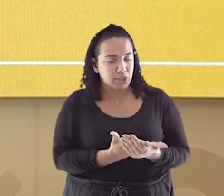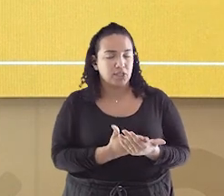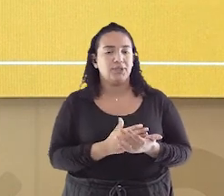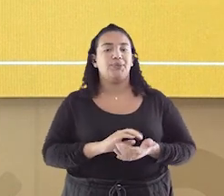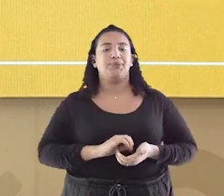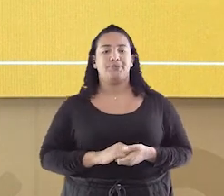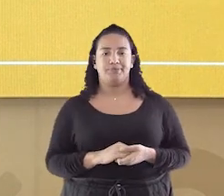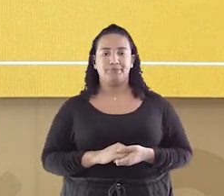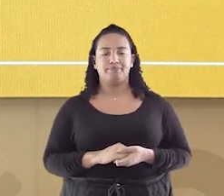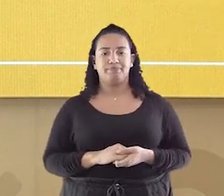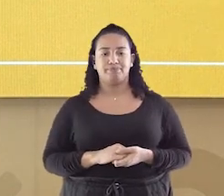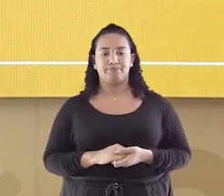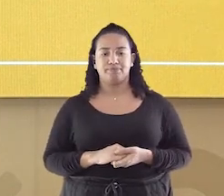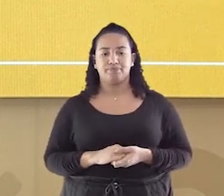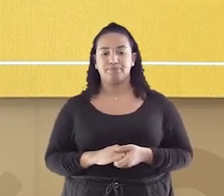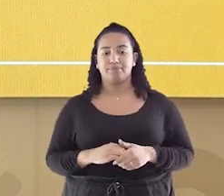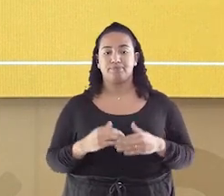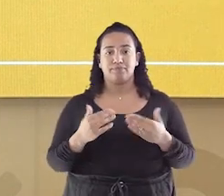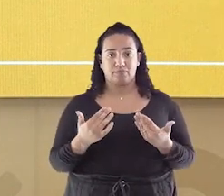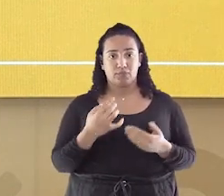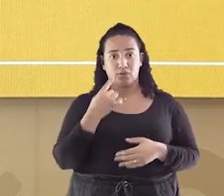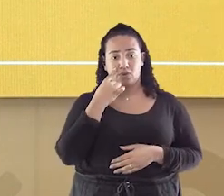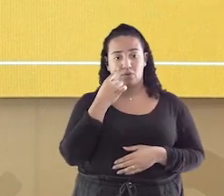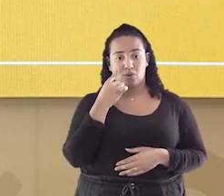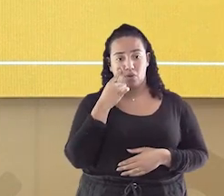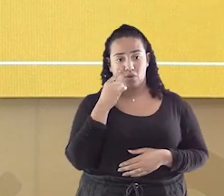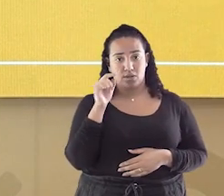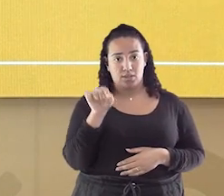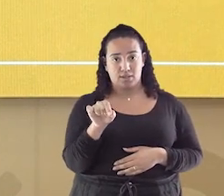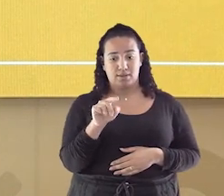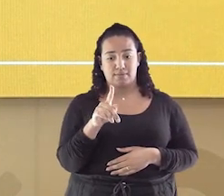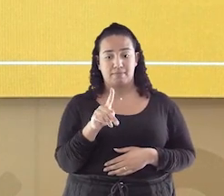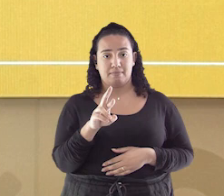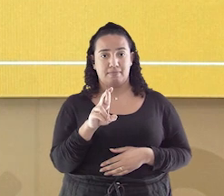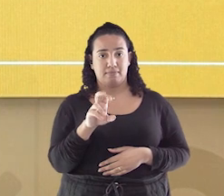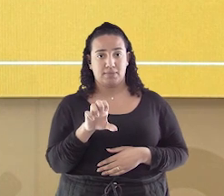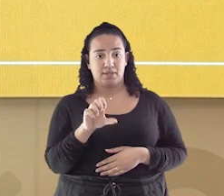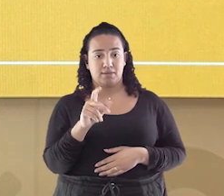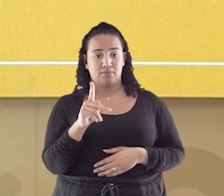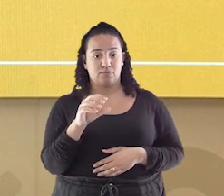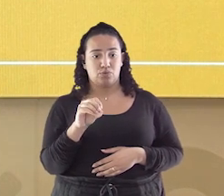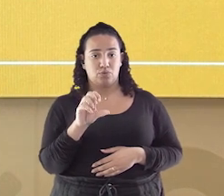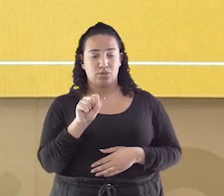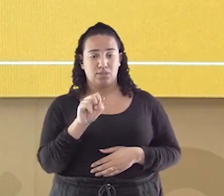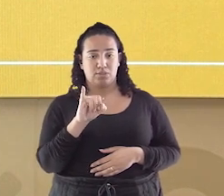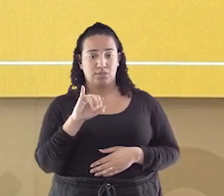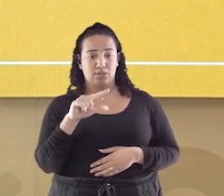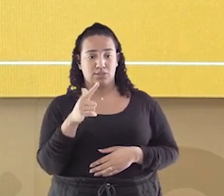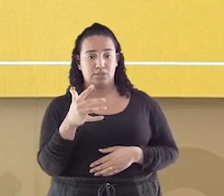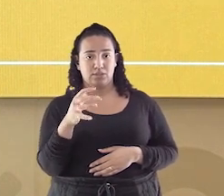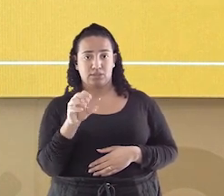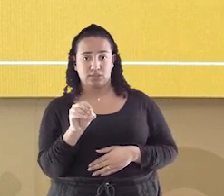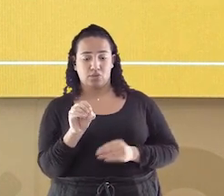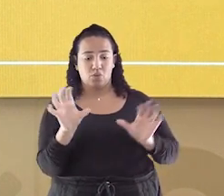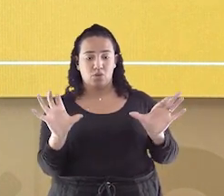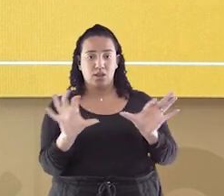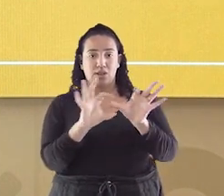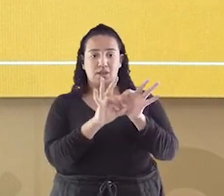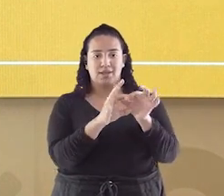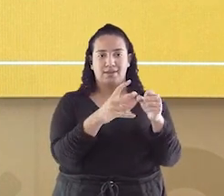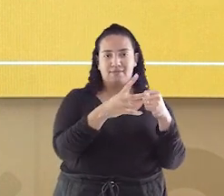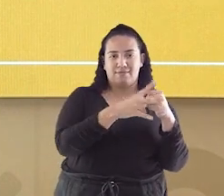e saia. Elas estão ligando os verbos aos seus complementos. Caso a gente retire